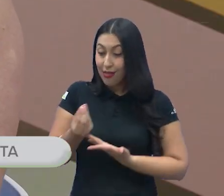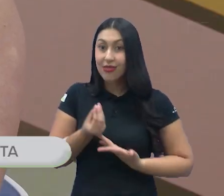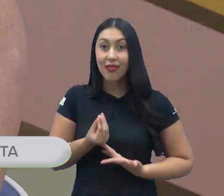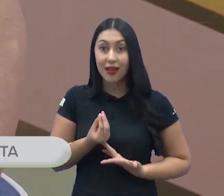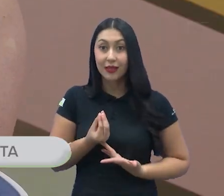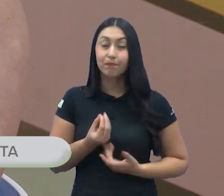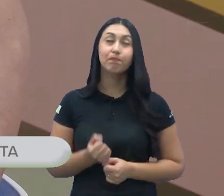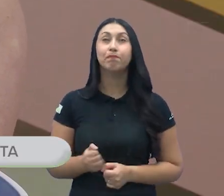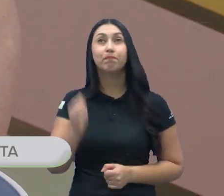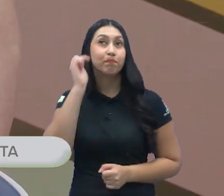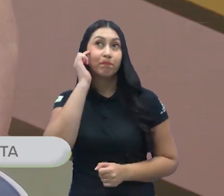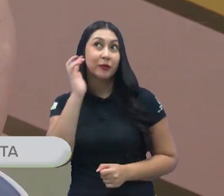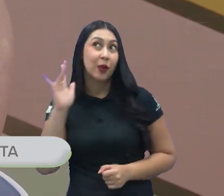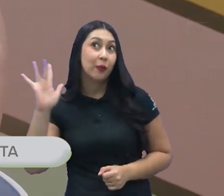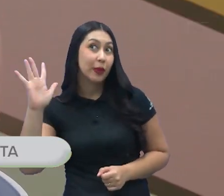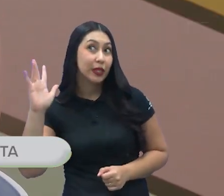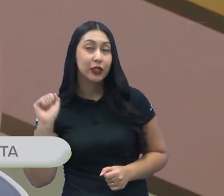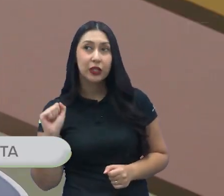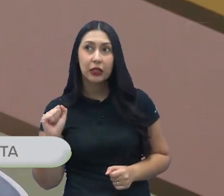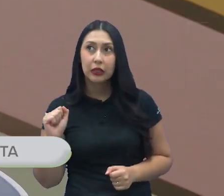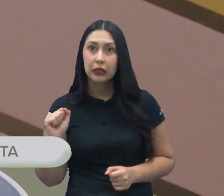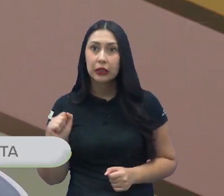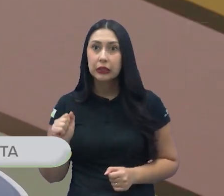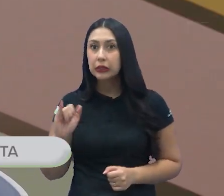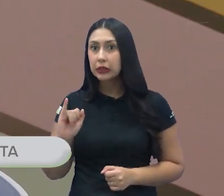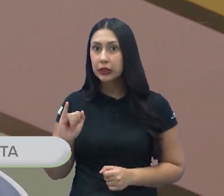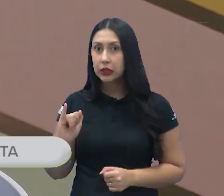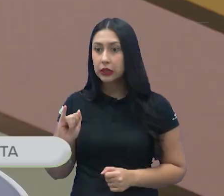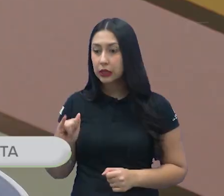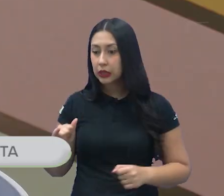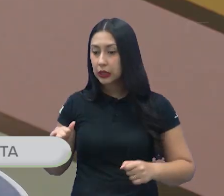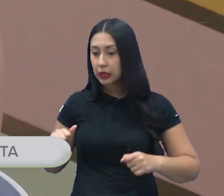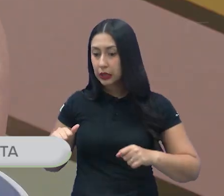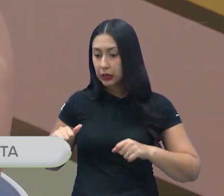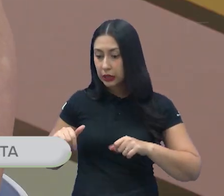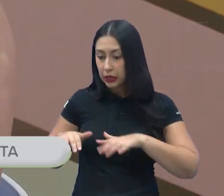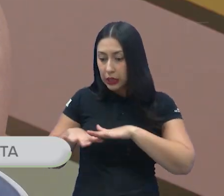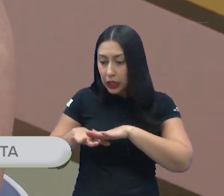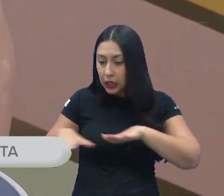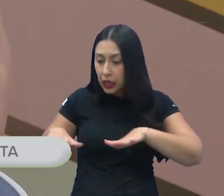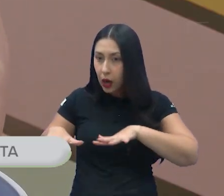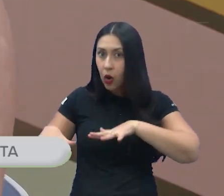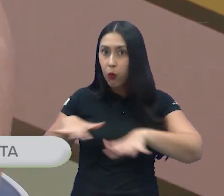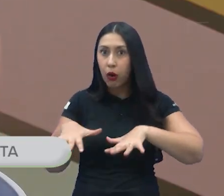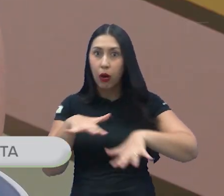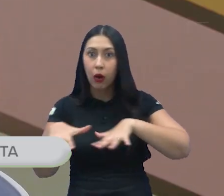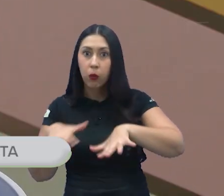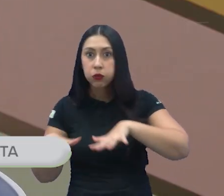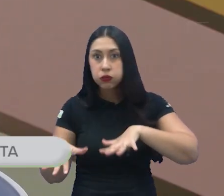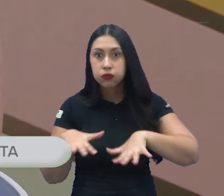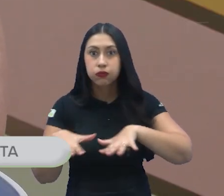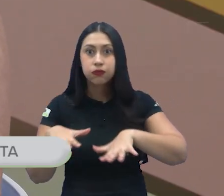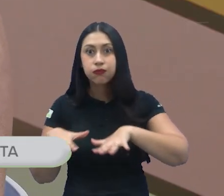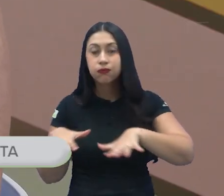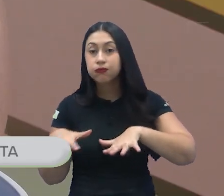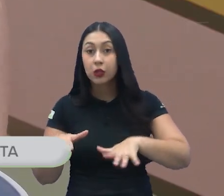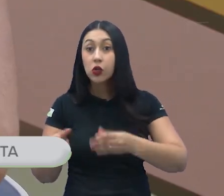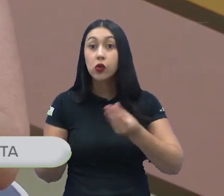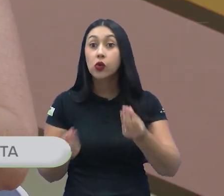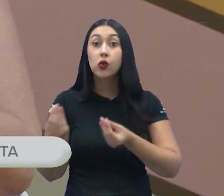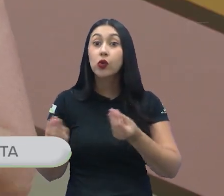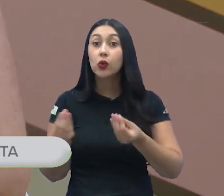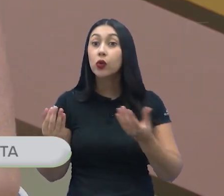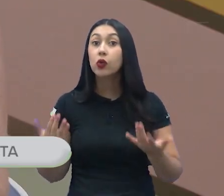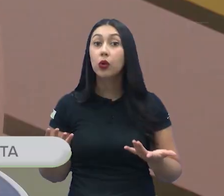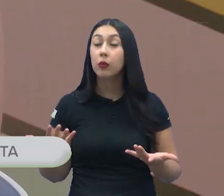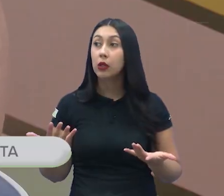Imagina quando tem um abalo nessa terra, por exemplo, um terremoto, né? Como que você fica com isso? Não é uma